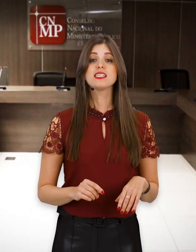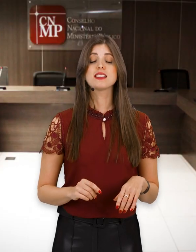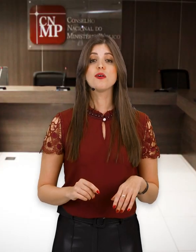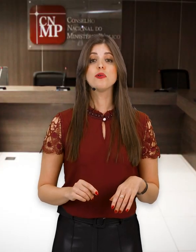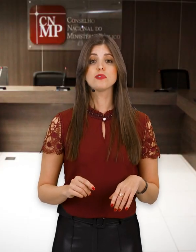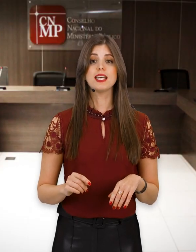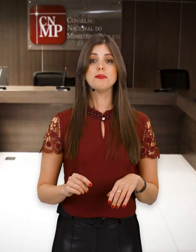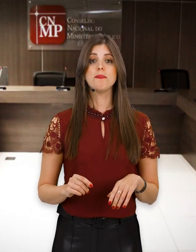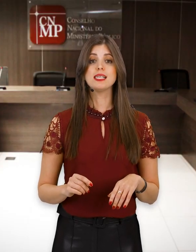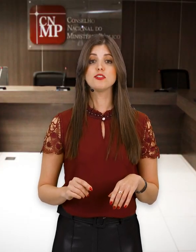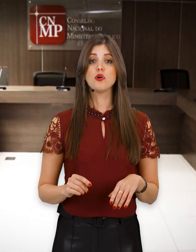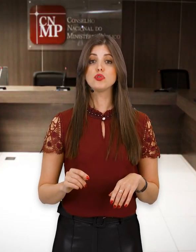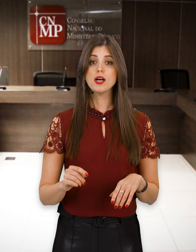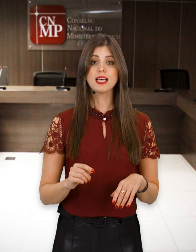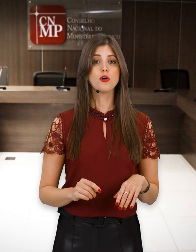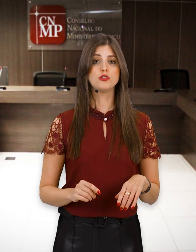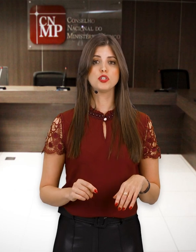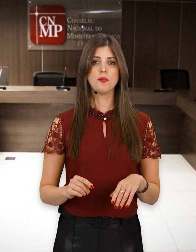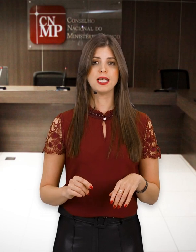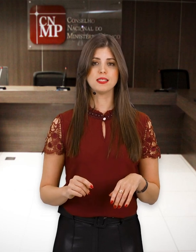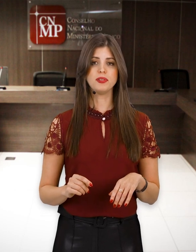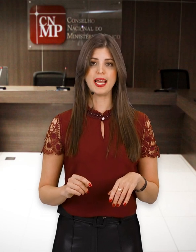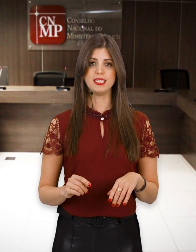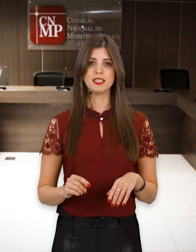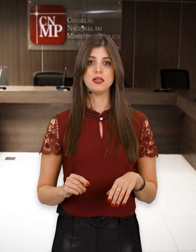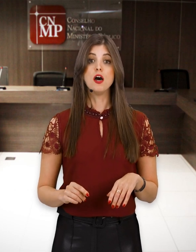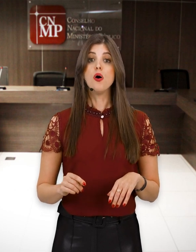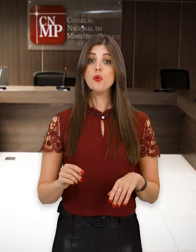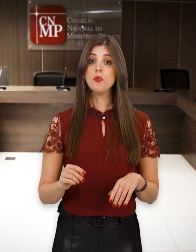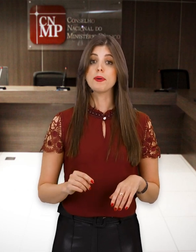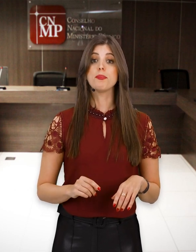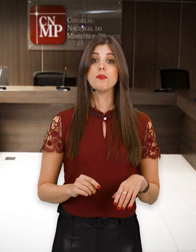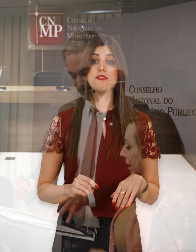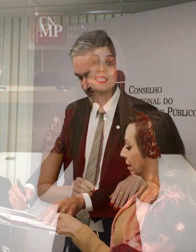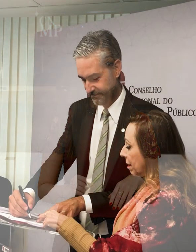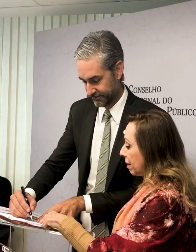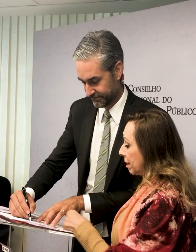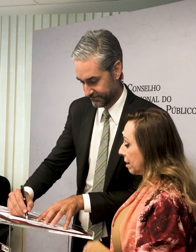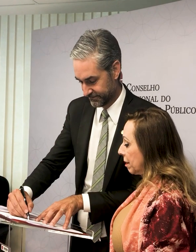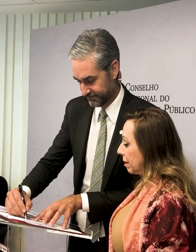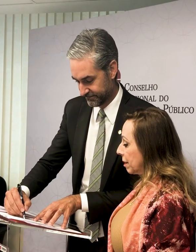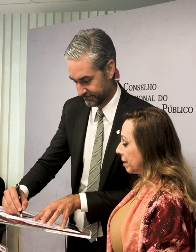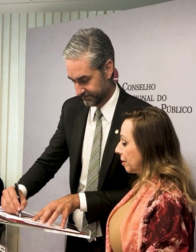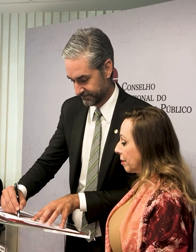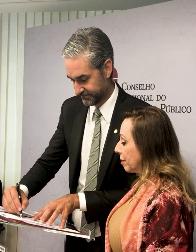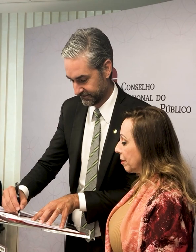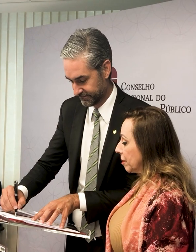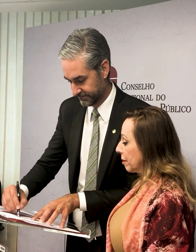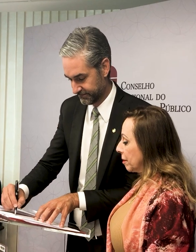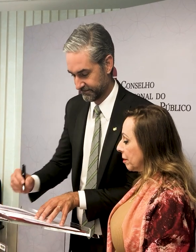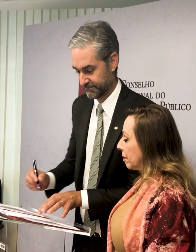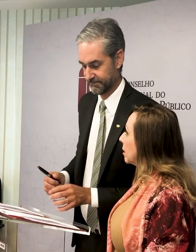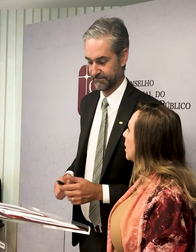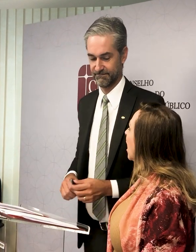na sessão, o CNMP assinou 2 acordos de cooperação técnica. Um para promover a defesa da democracia com as